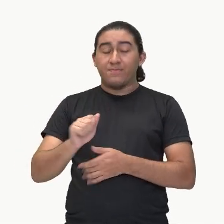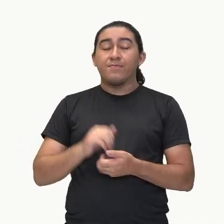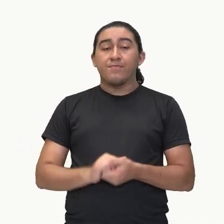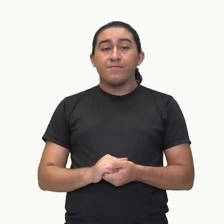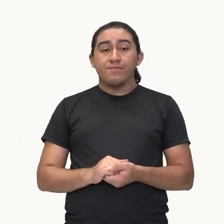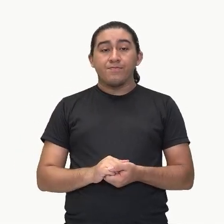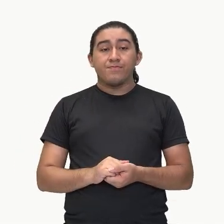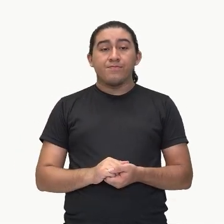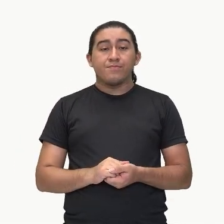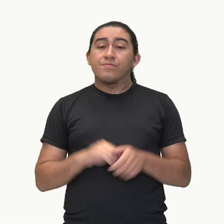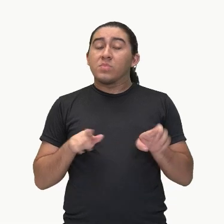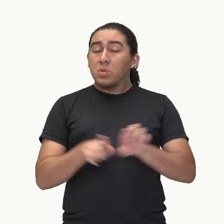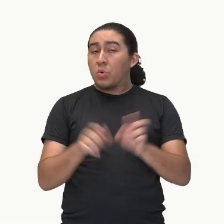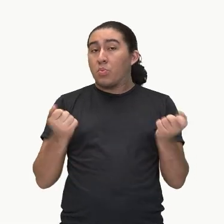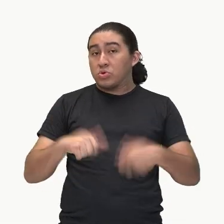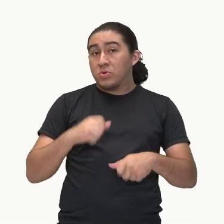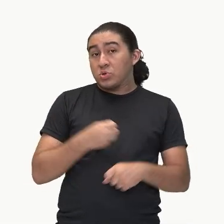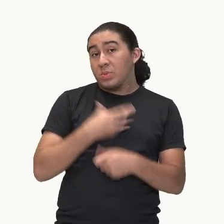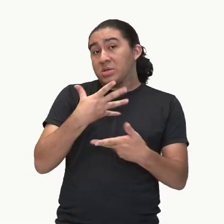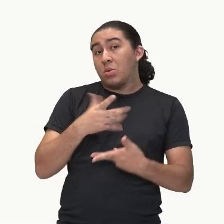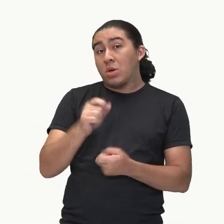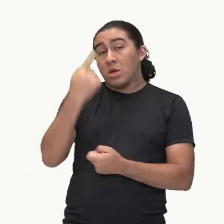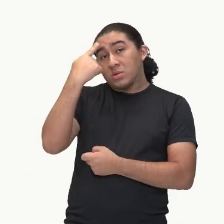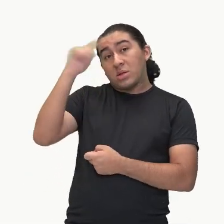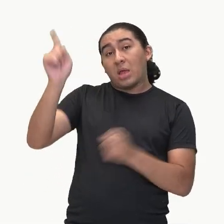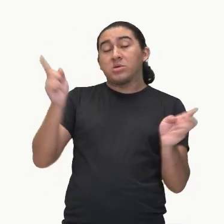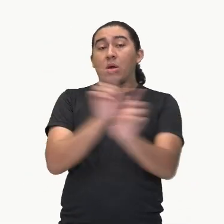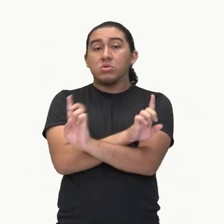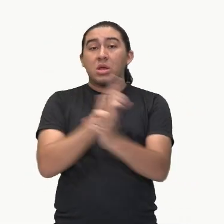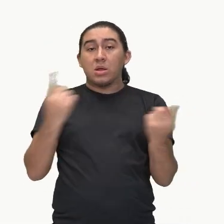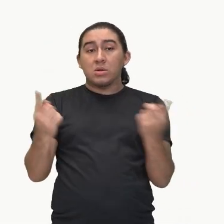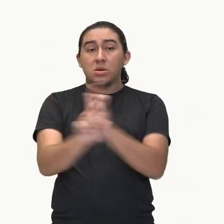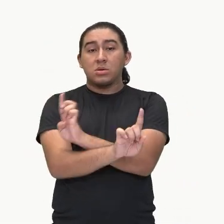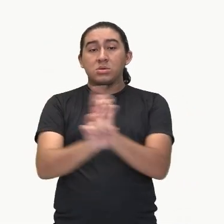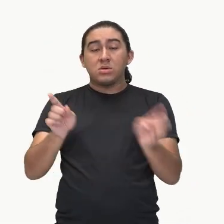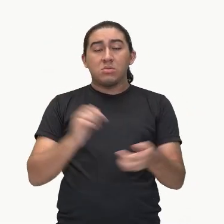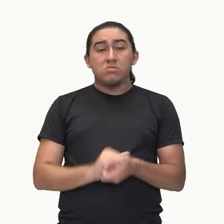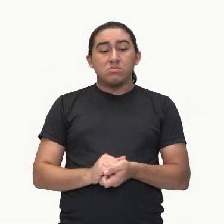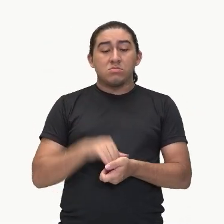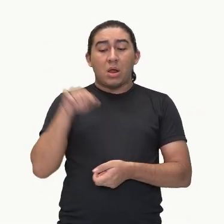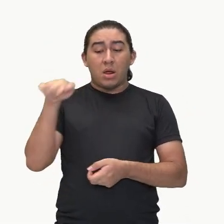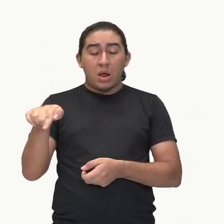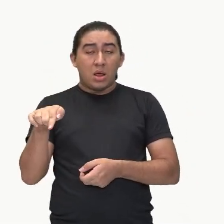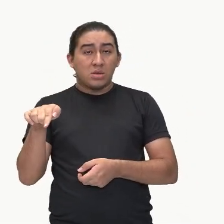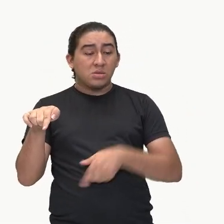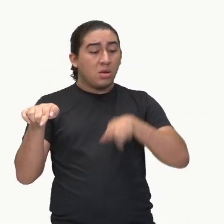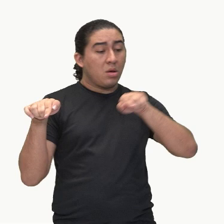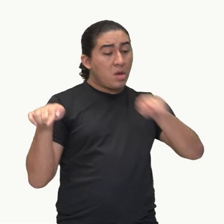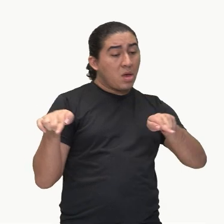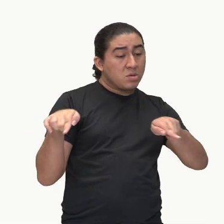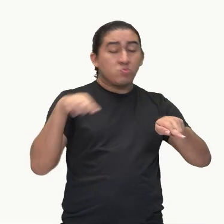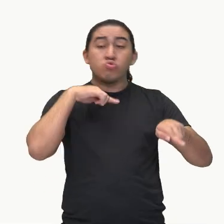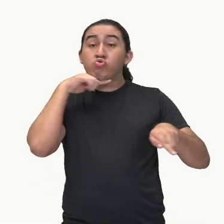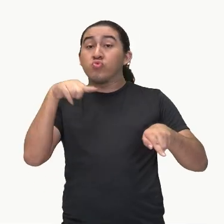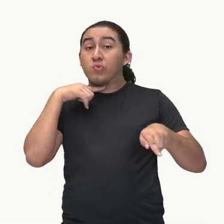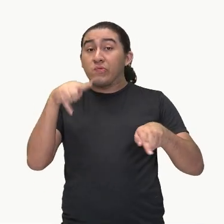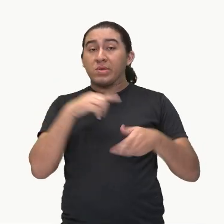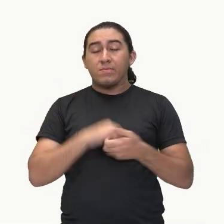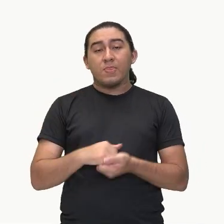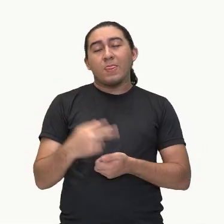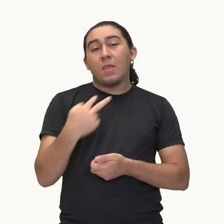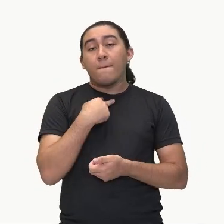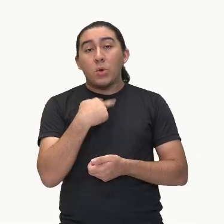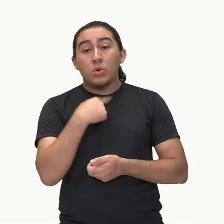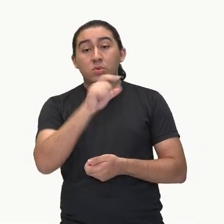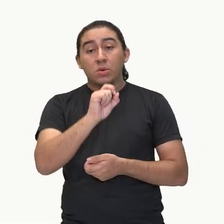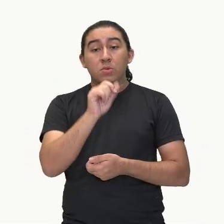me servem para expressar essa ideia de alternância. Ora uma coisa, ora outra, tá? Não pode, neste